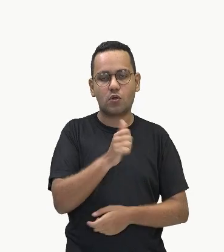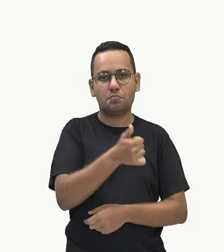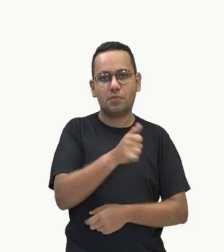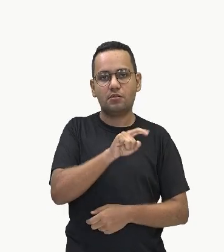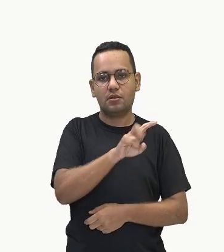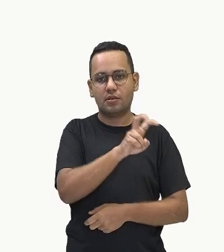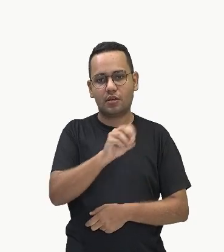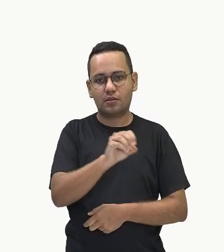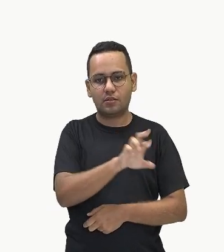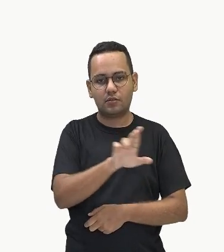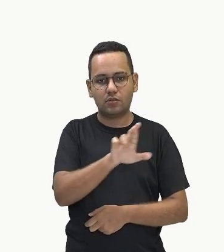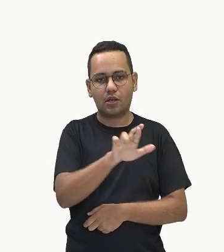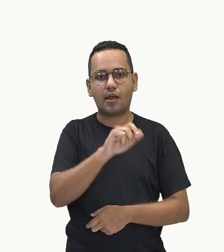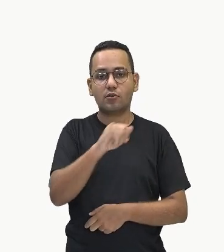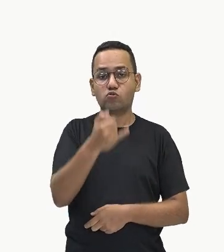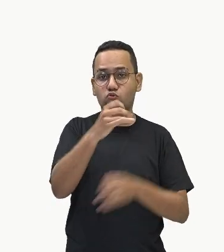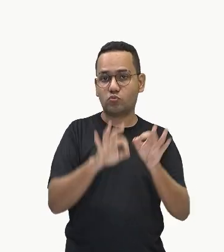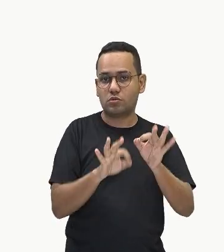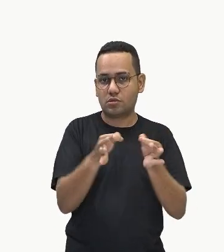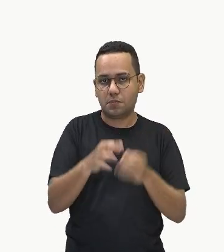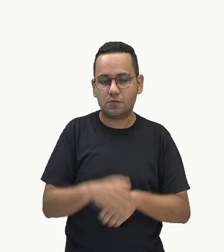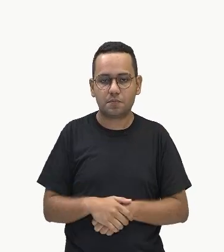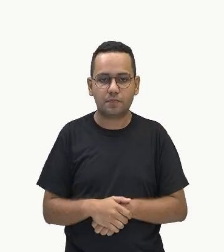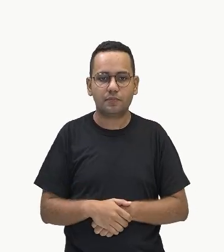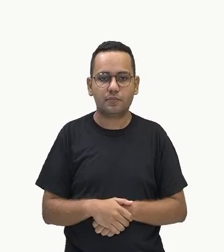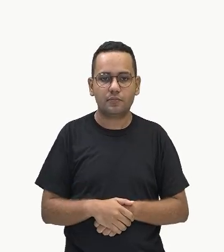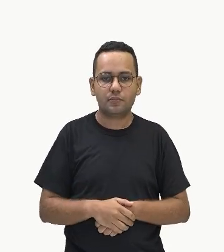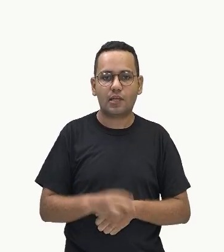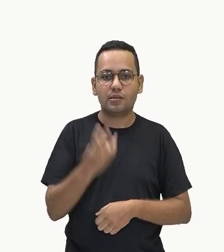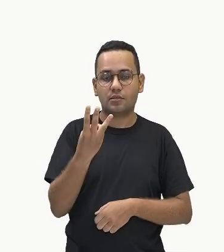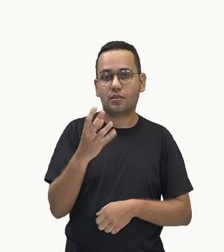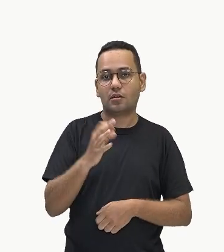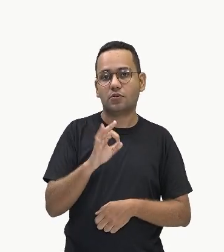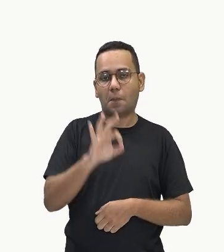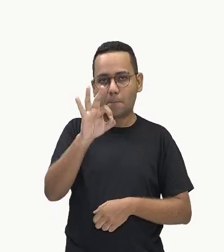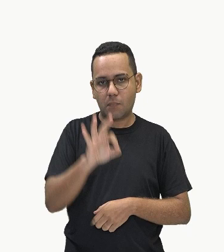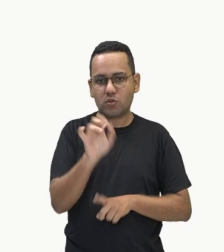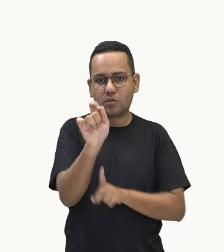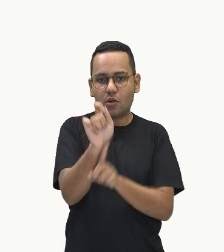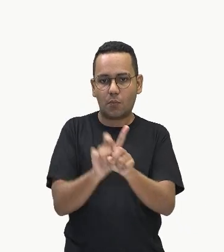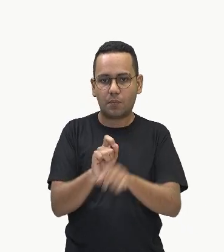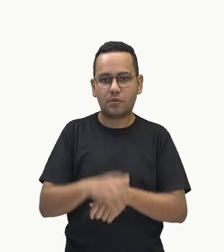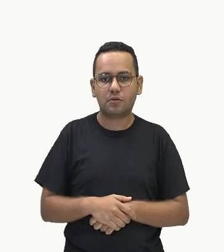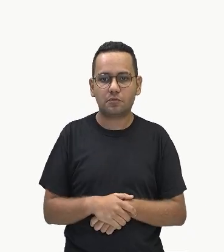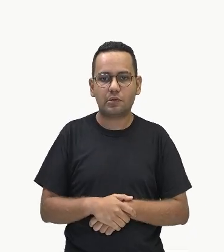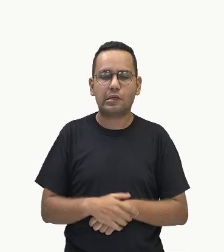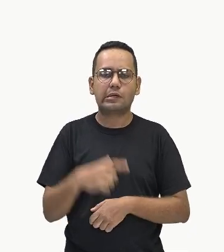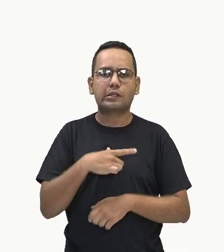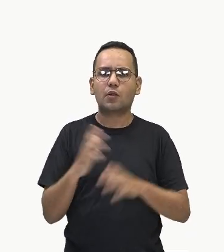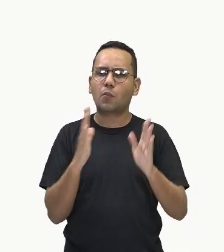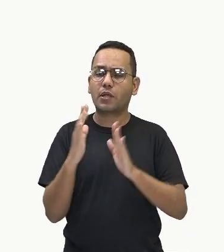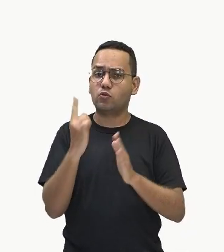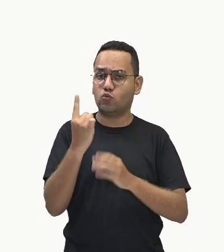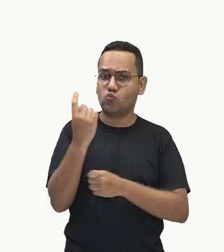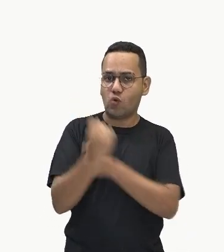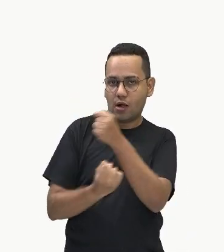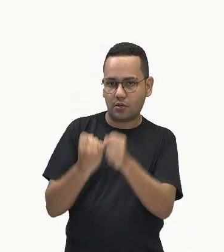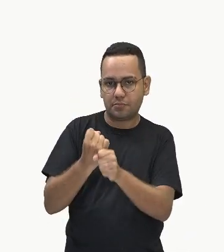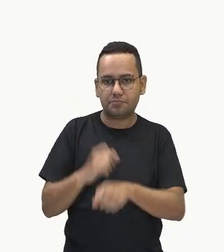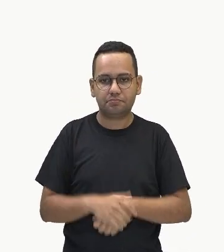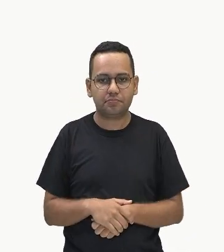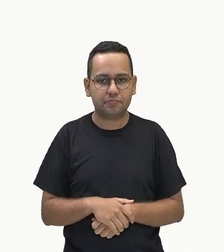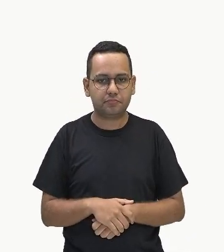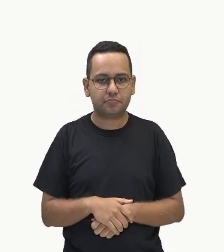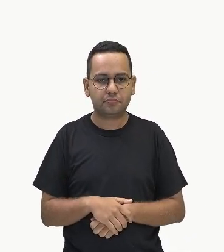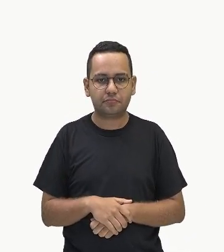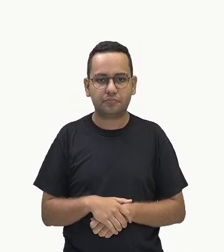1.500 a juros simples de 3% ao mês por um ano. Observe novamente,